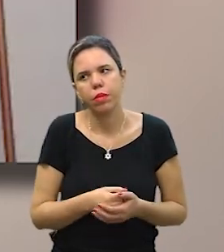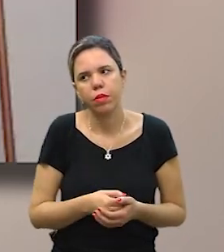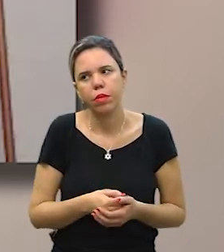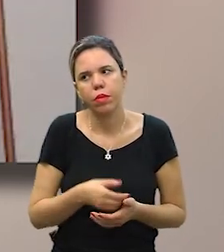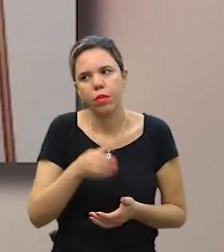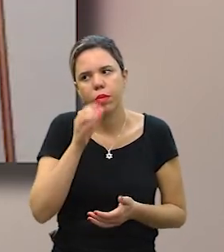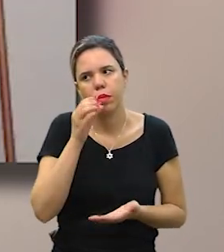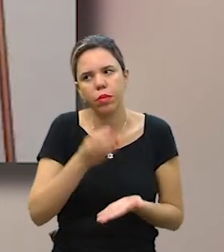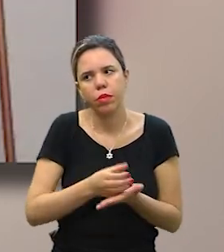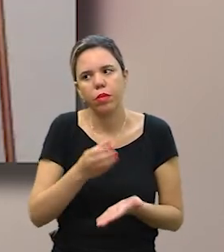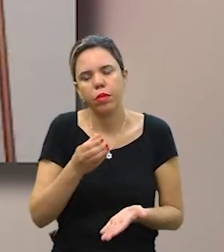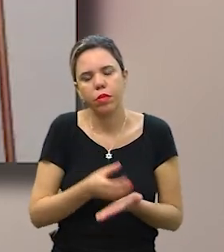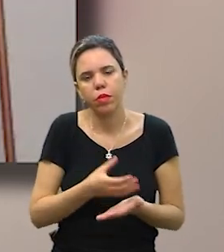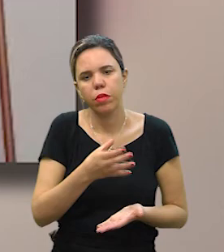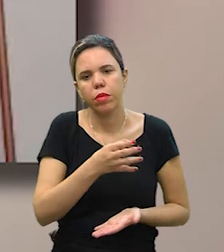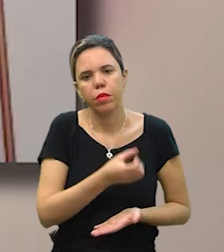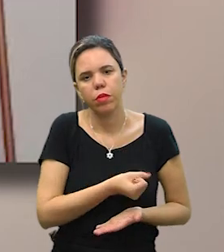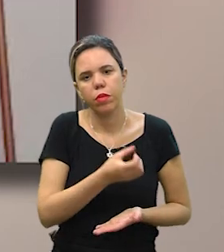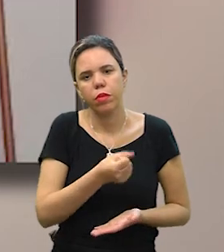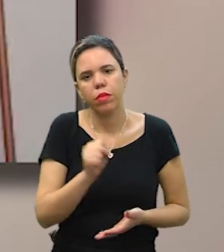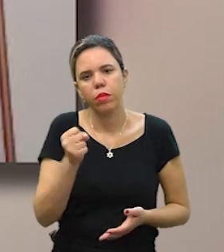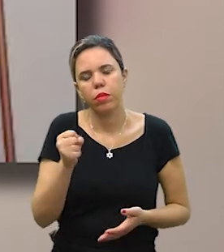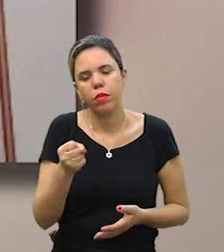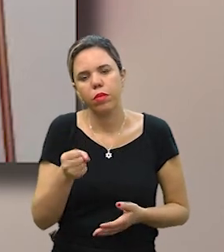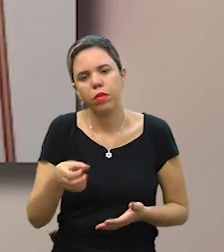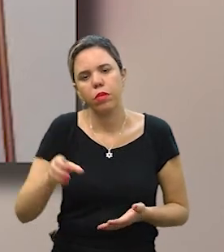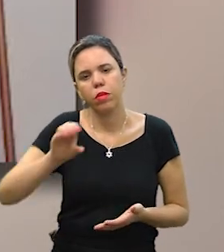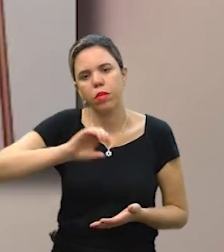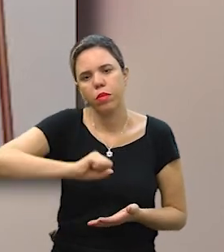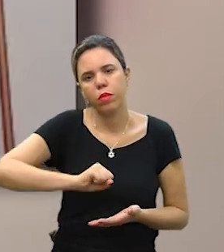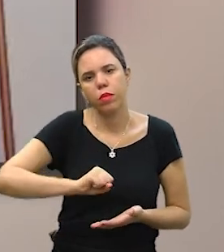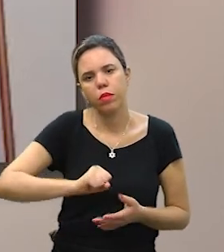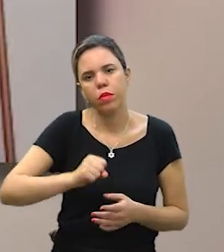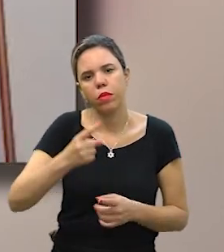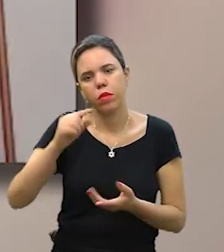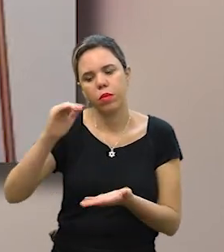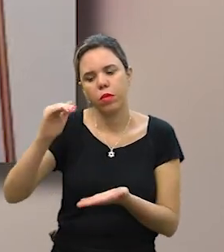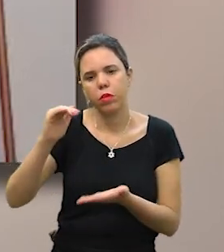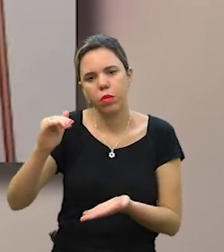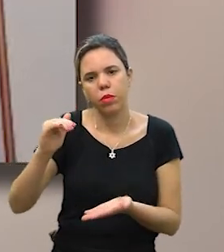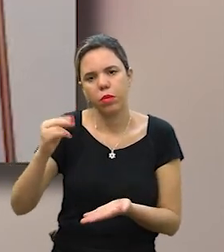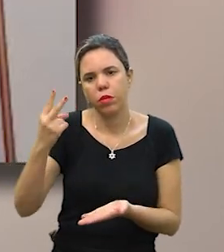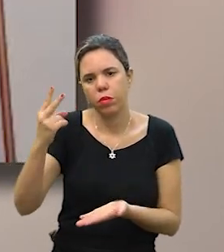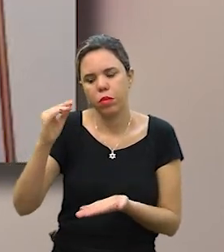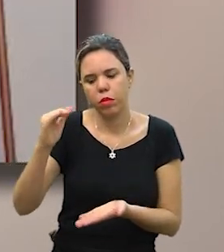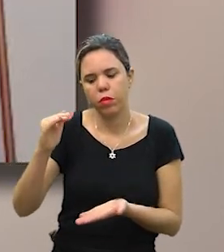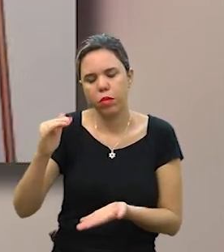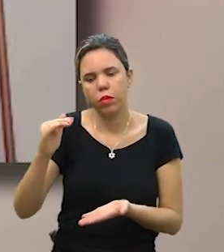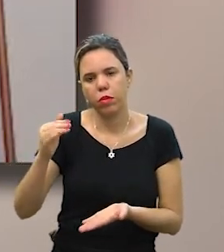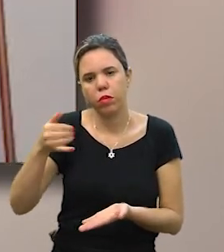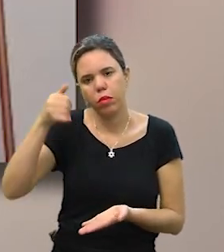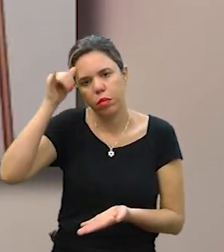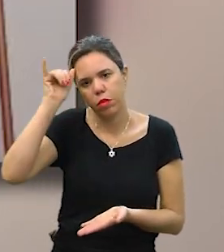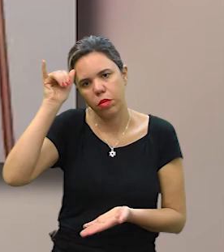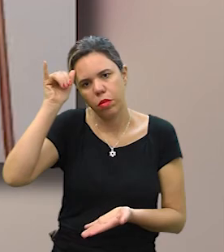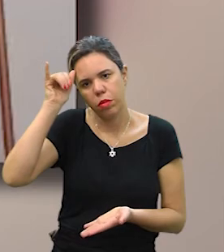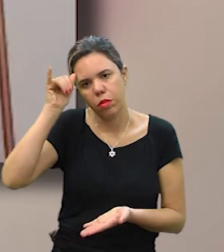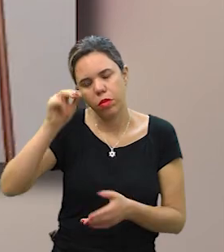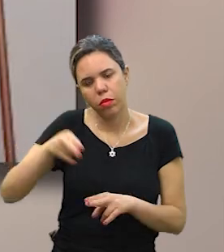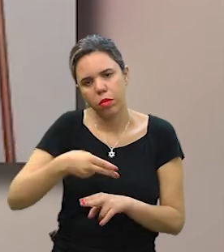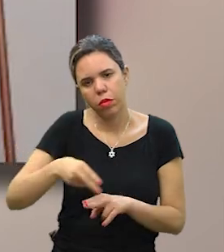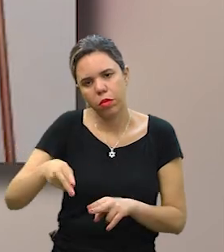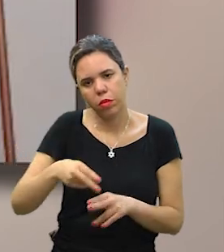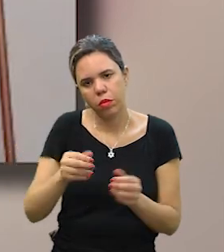digamos, tomando no copo ou mamando 8 mamadeiras por dia, 1,5 litro, 2 litros de leite de vaca